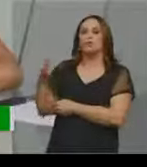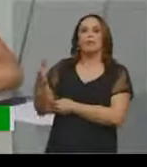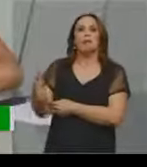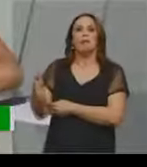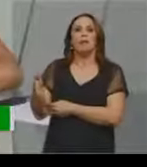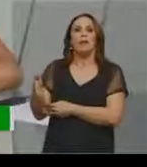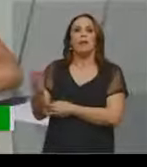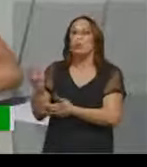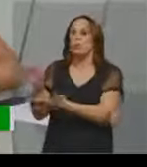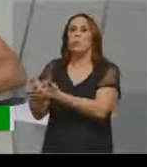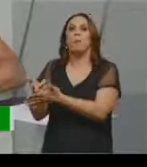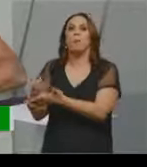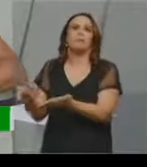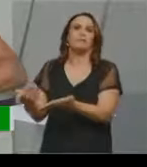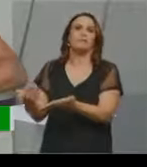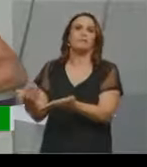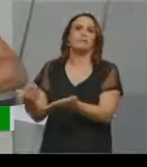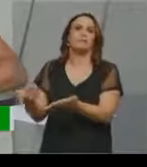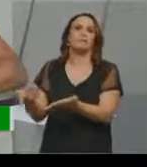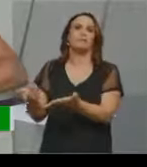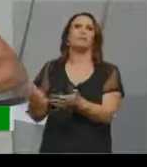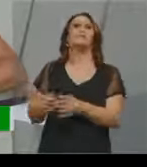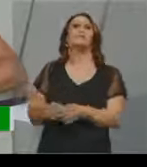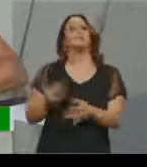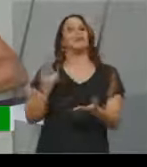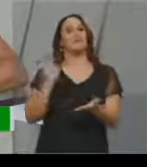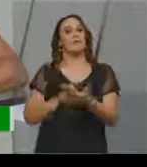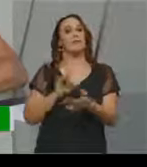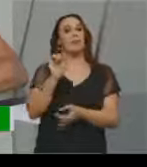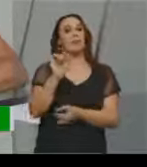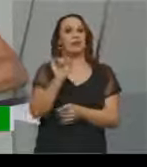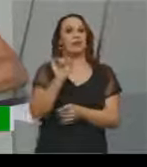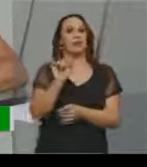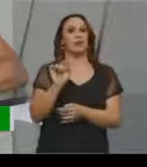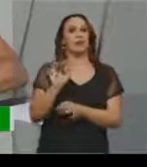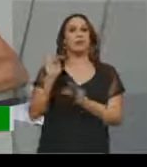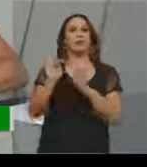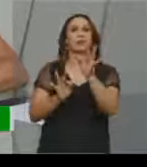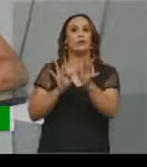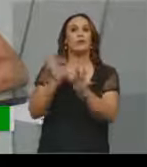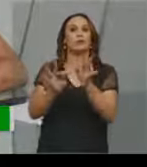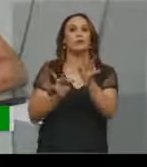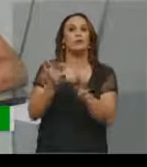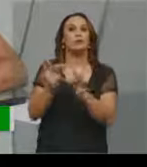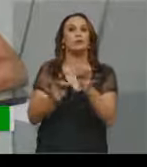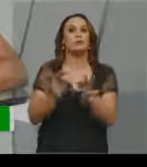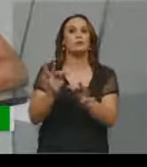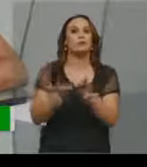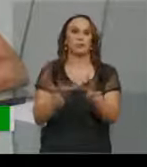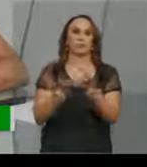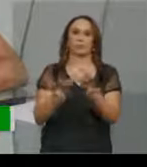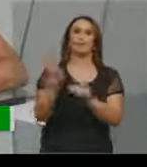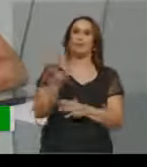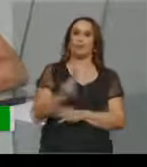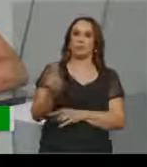grande? Então, na verdade, se não houvesse essa tecnologia empregada nos agrotóxicos,